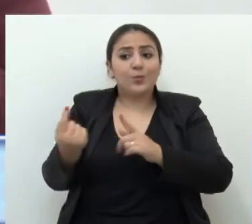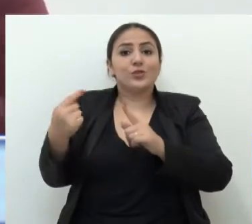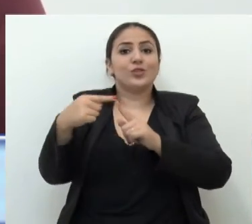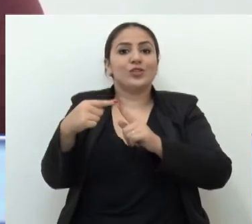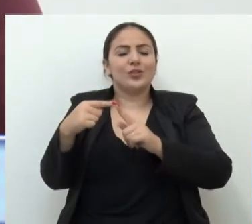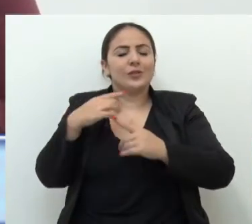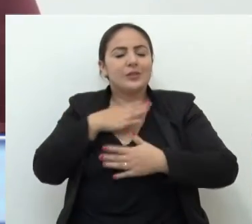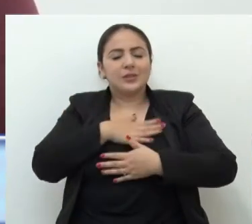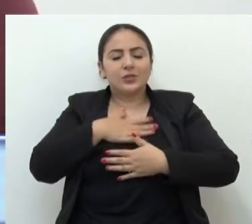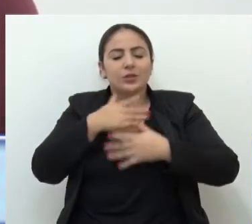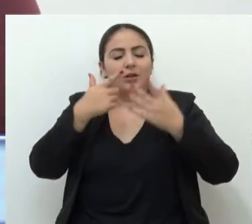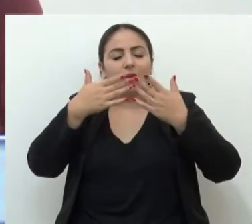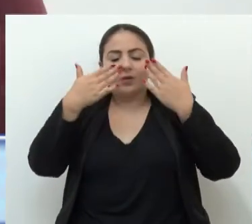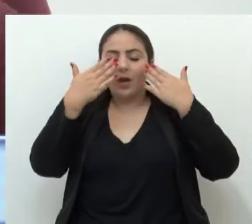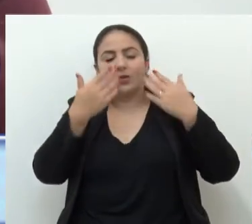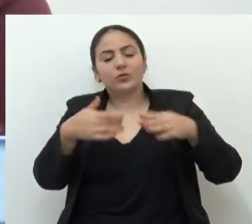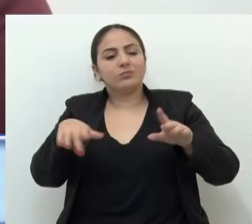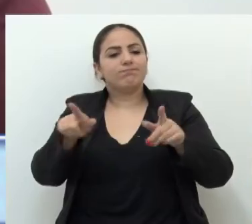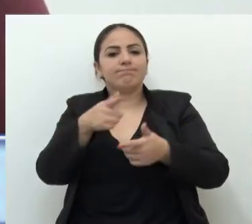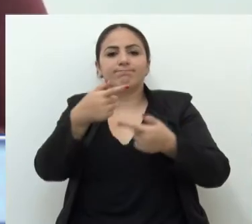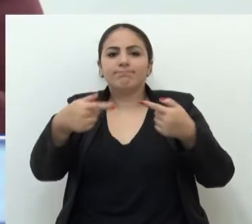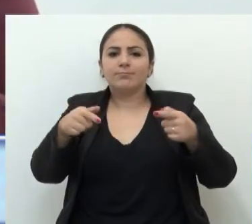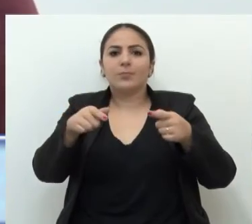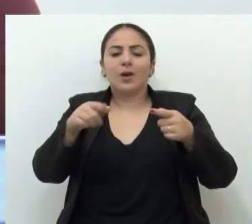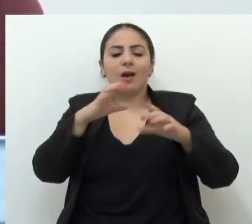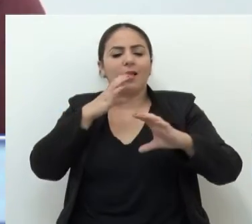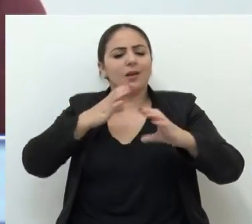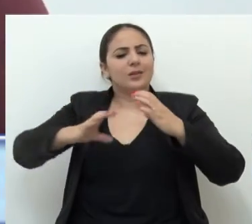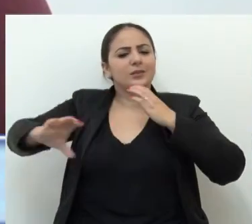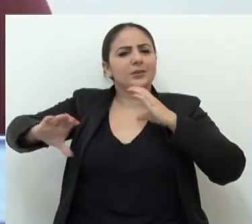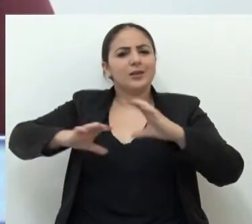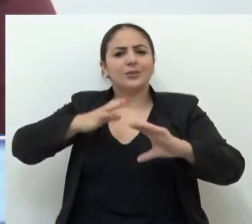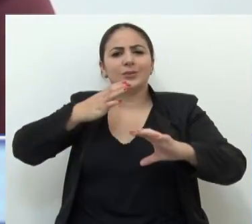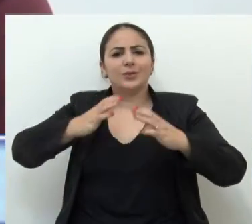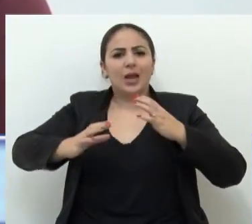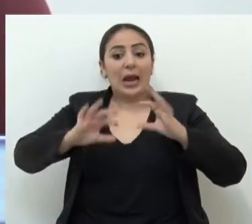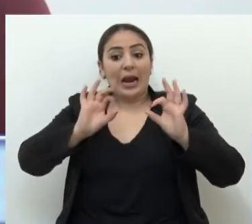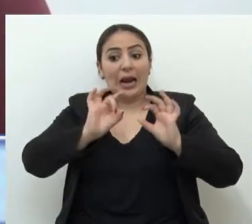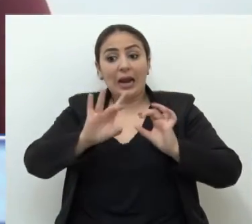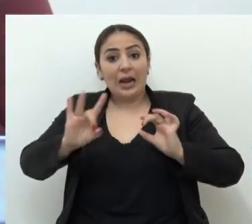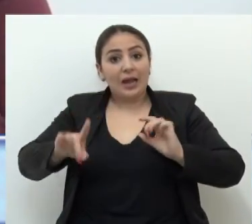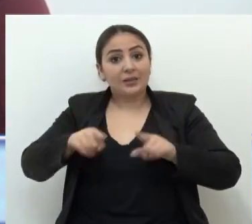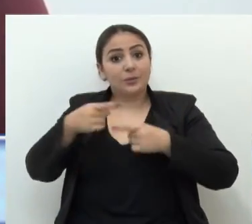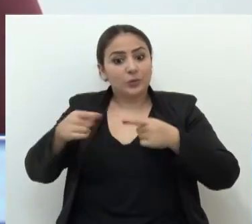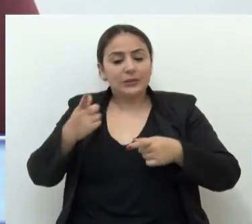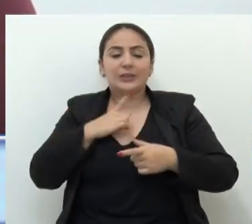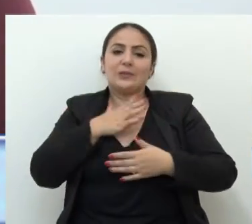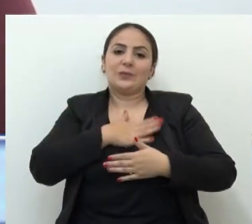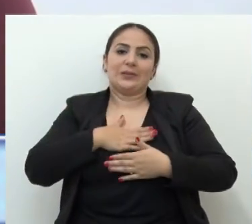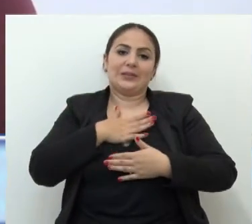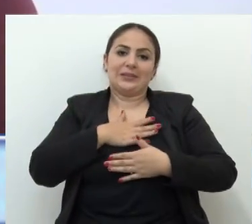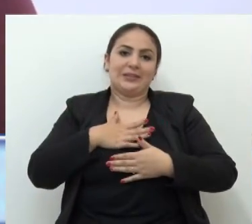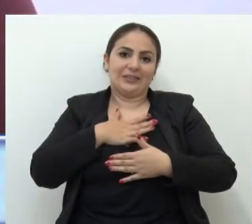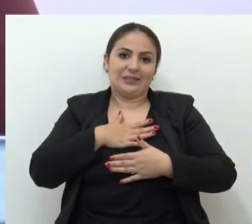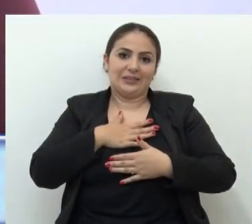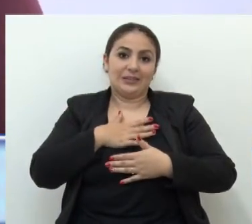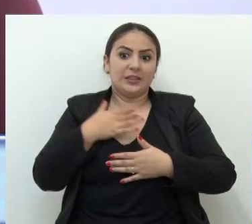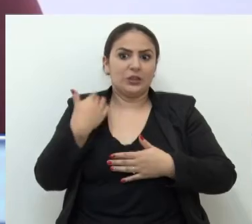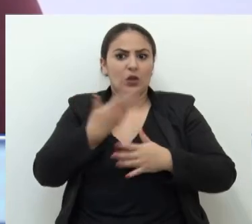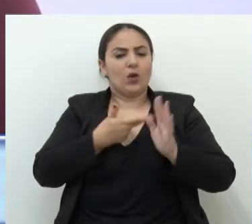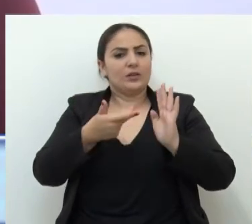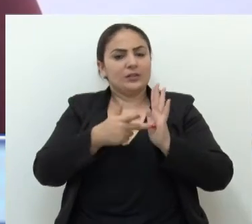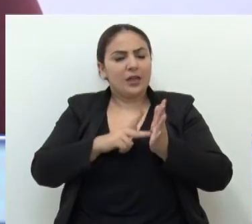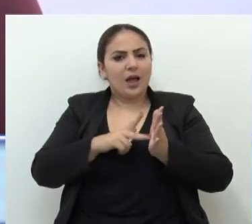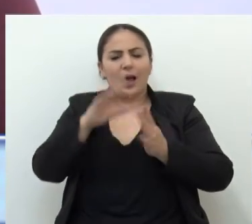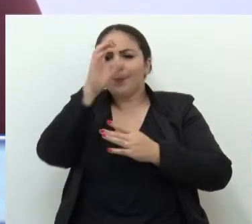procuro cada música sentir, muitas vezes eu fecho os olhos e vou cantando, porque cada melodia tem um sentido. E